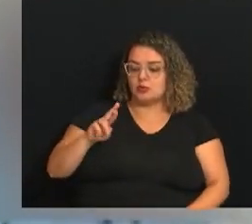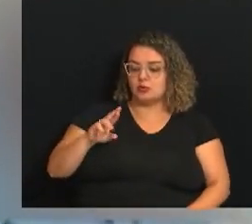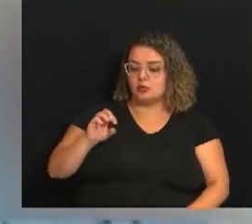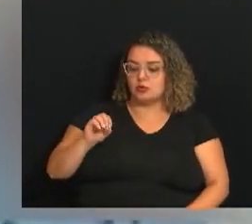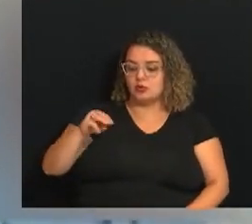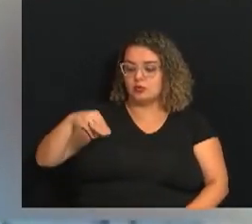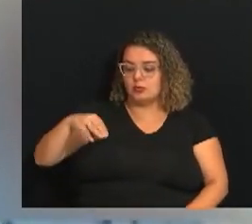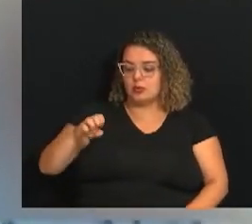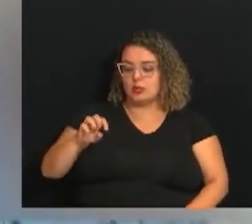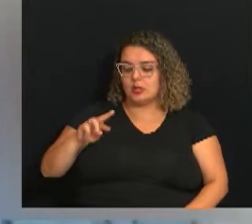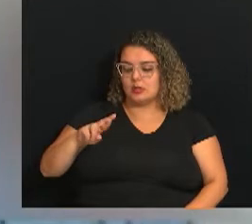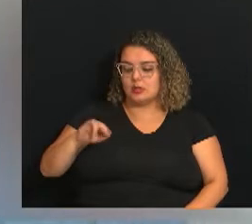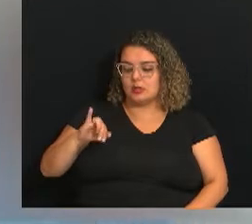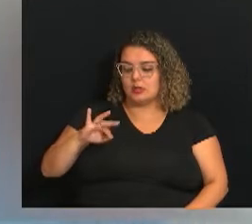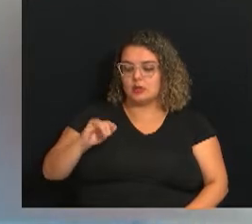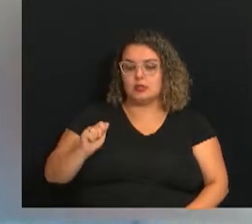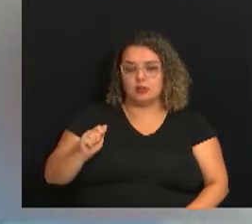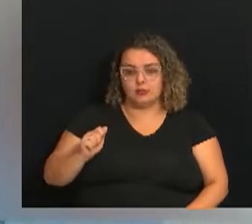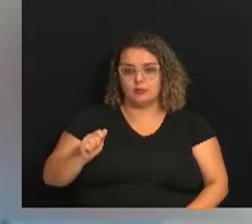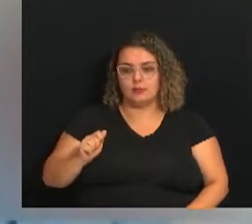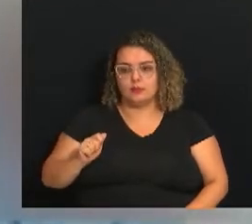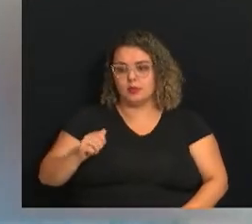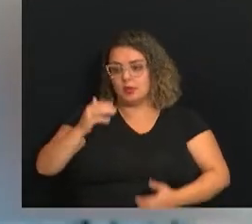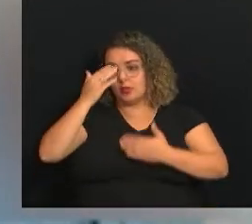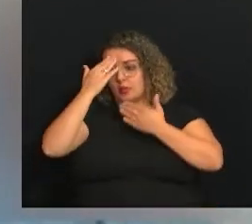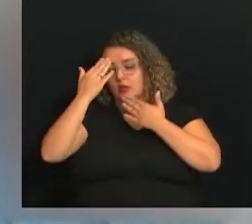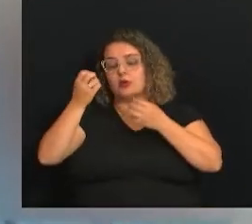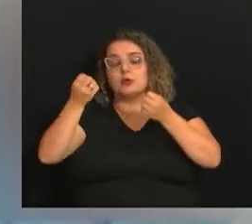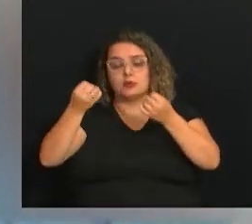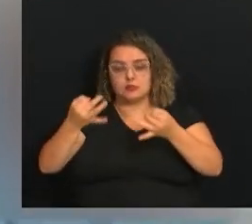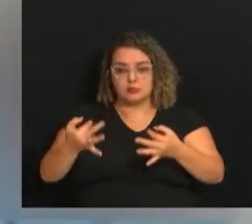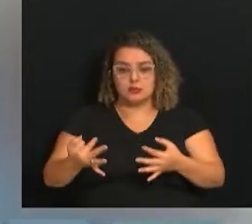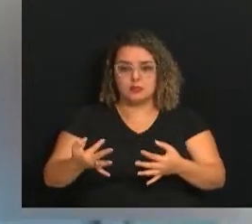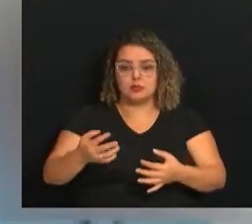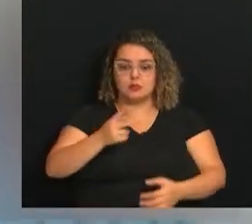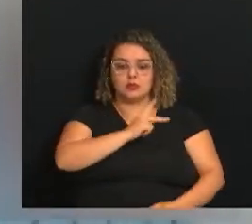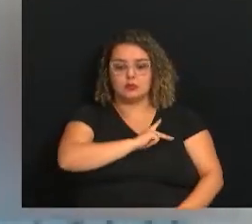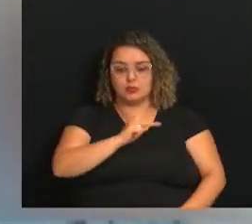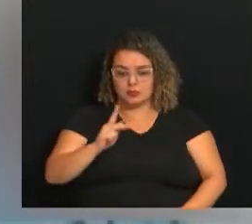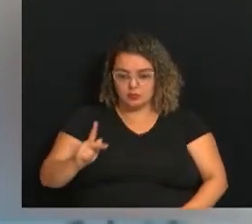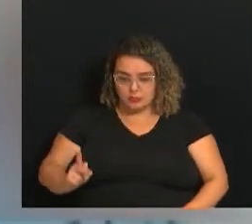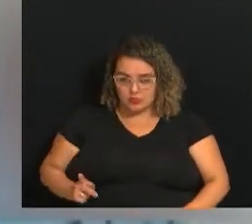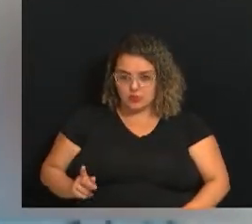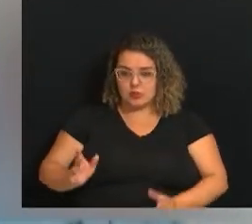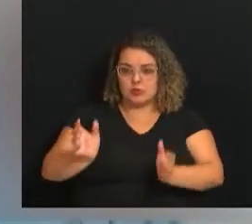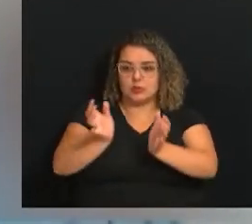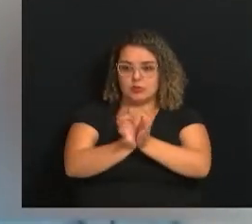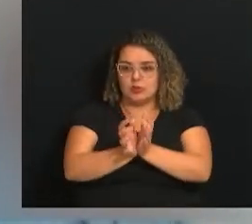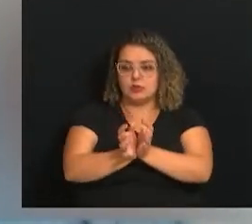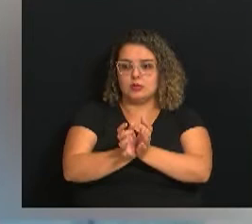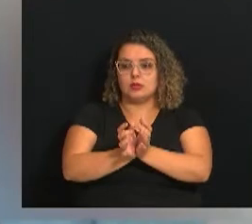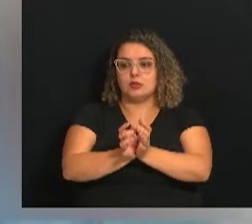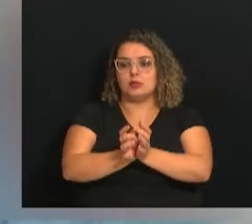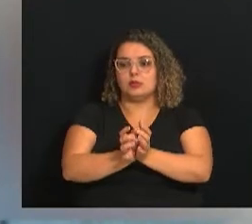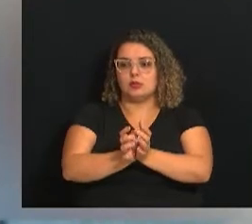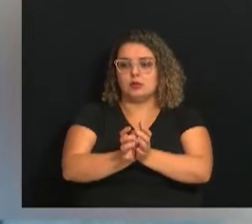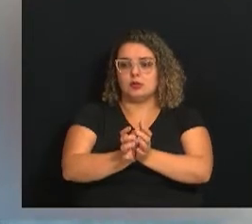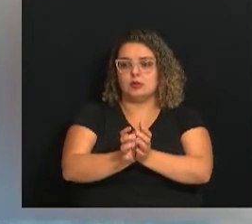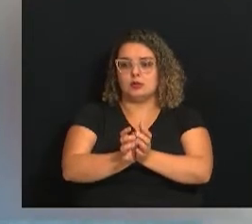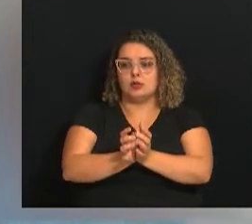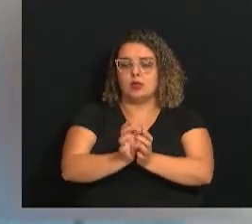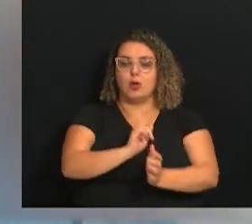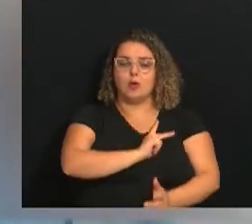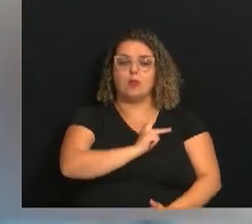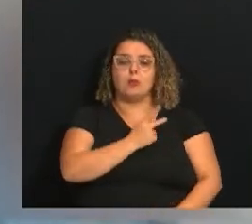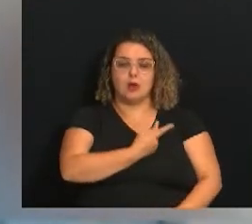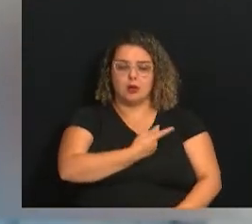aqui de agradecer também e justificar a ausência do presidente da Comissão de Política Social e Saúde, Dr. Paulo Haddad, que hoje